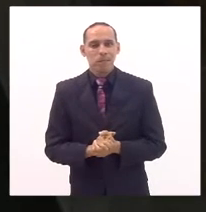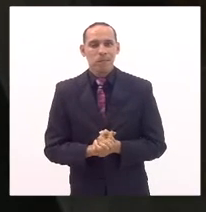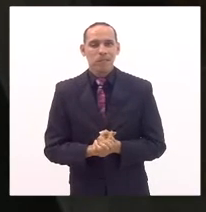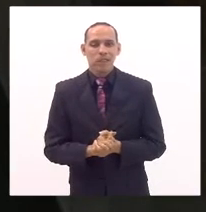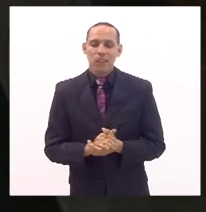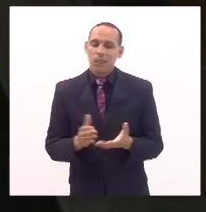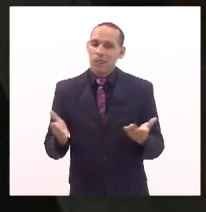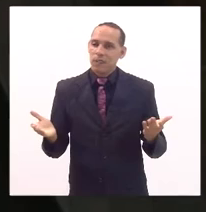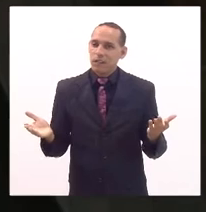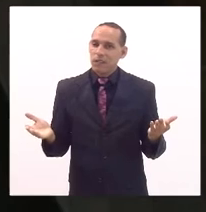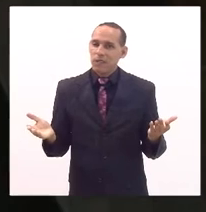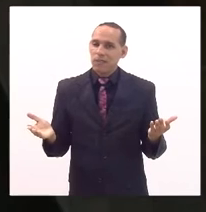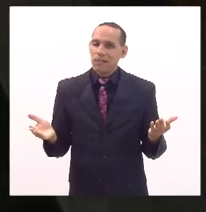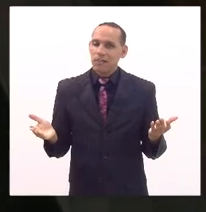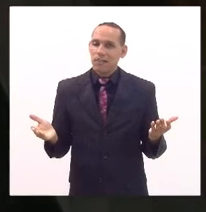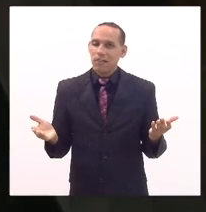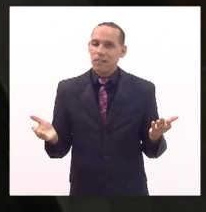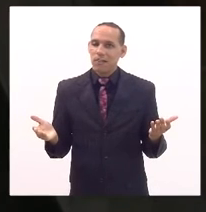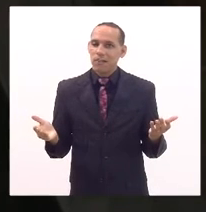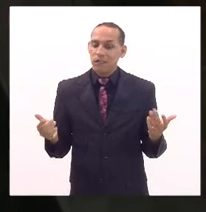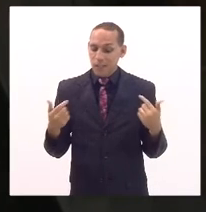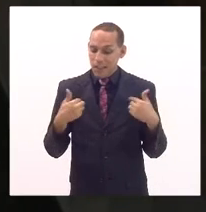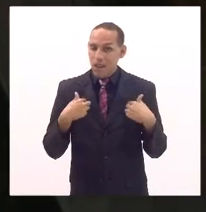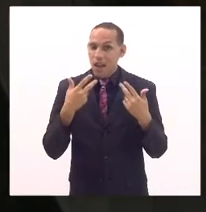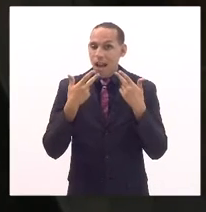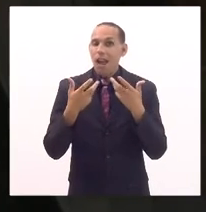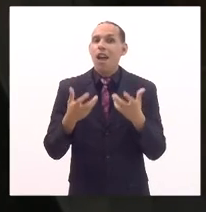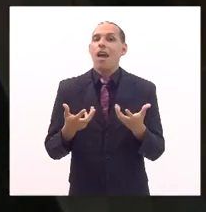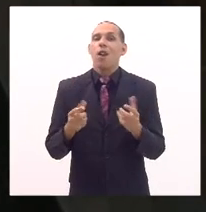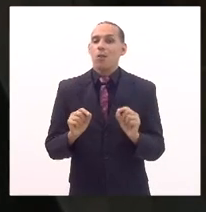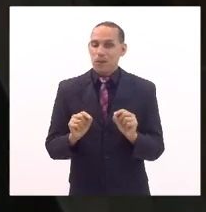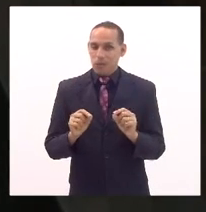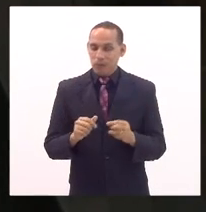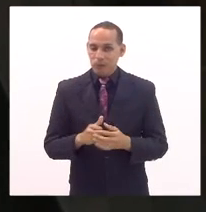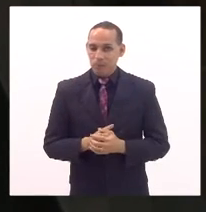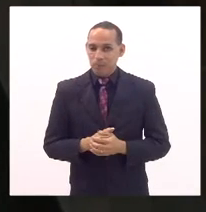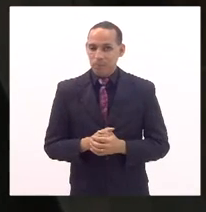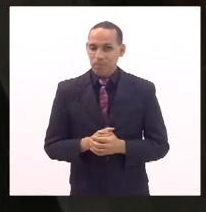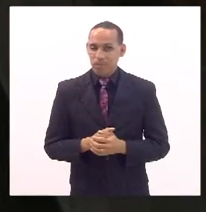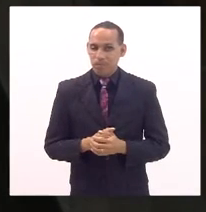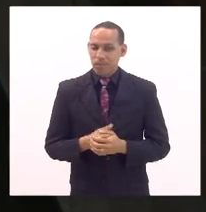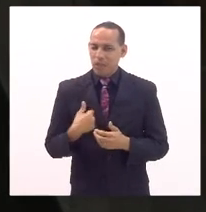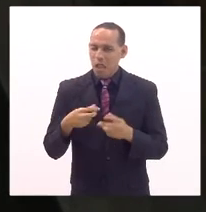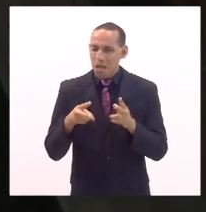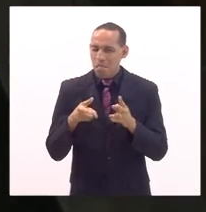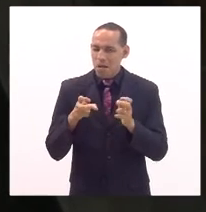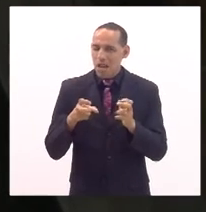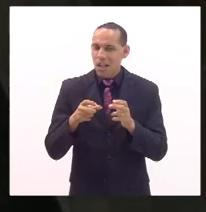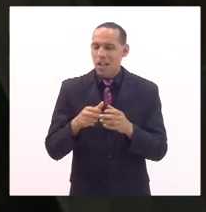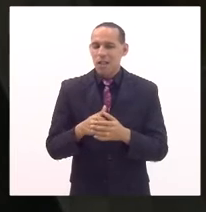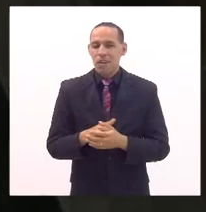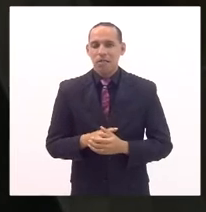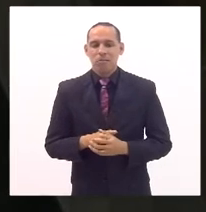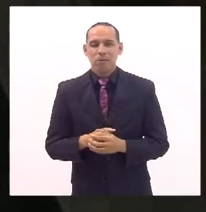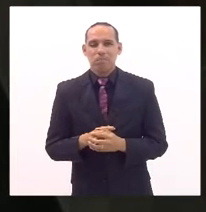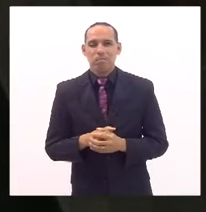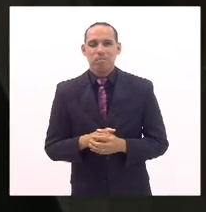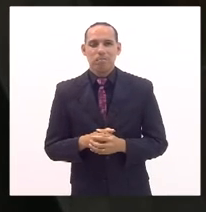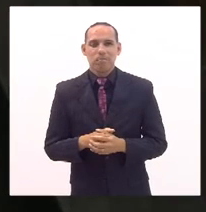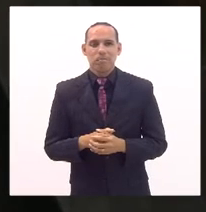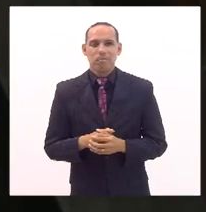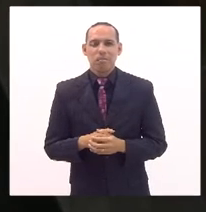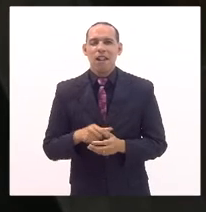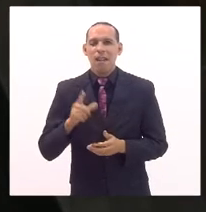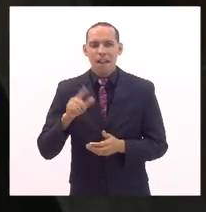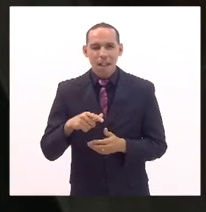olha de saída eu quero dizer que percebo é uma